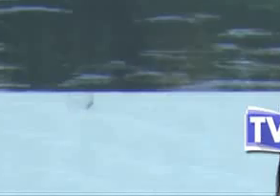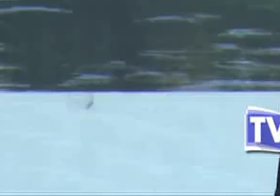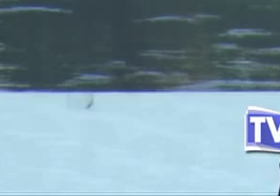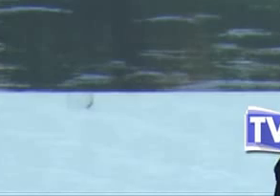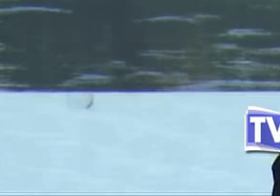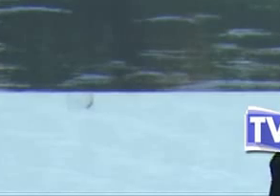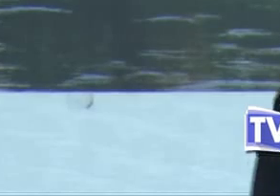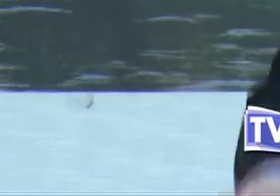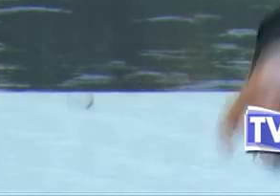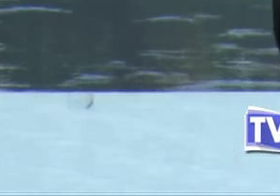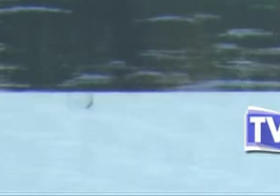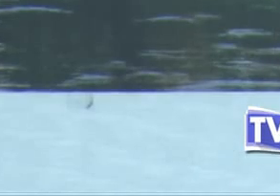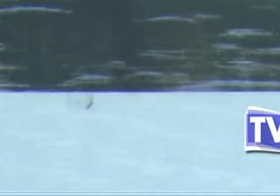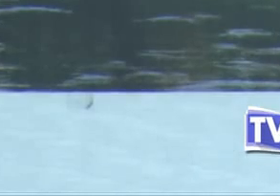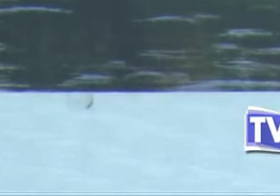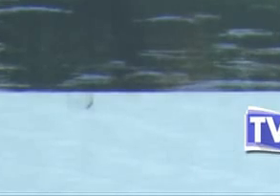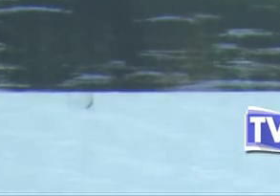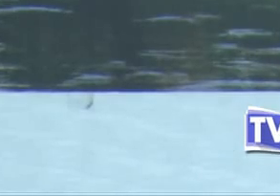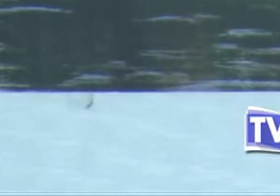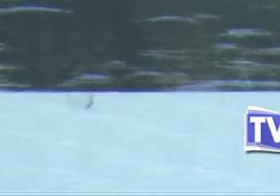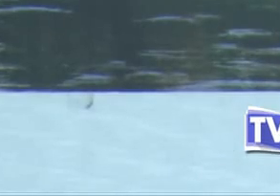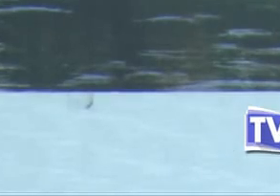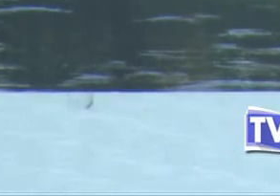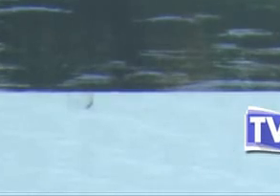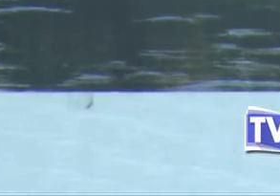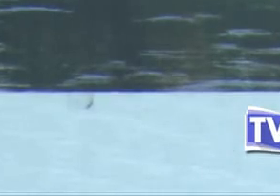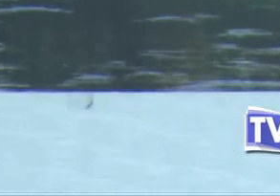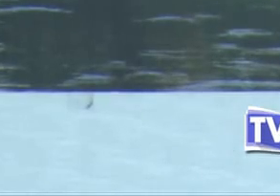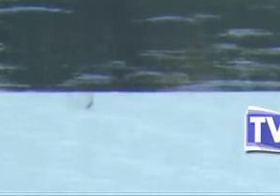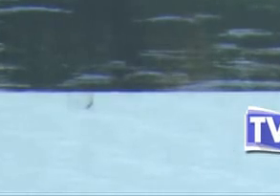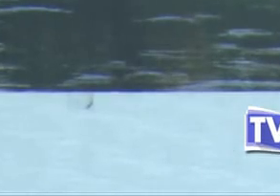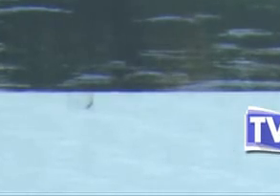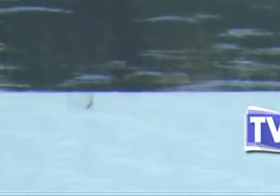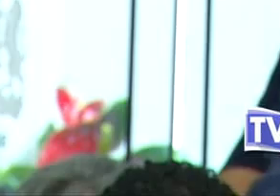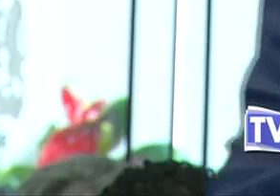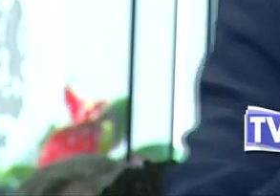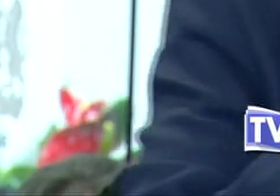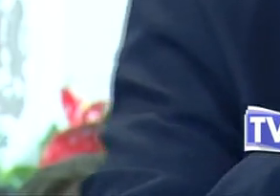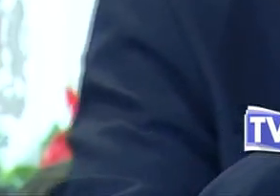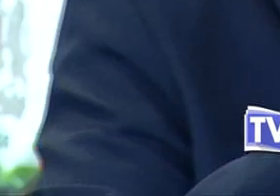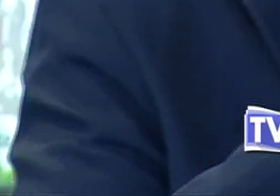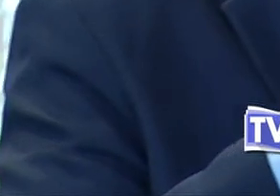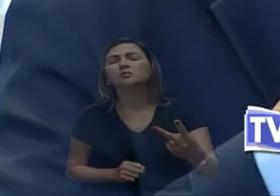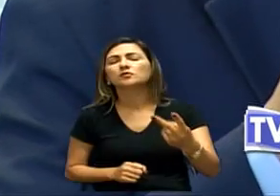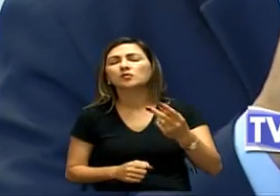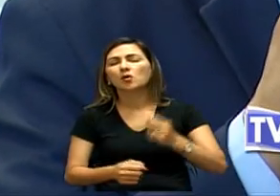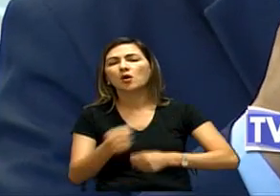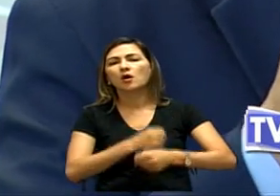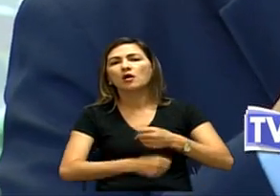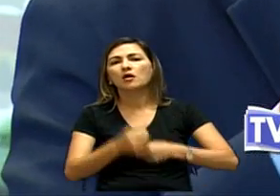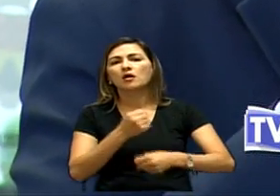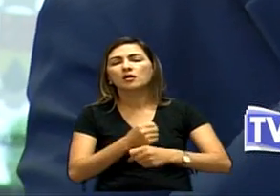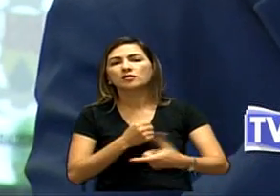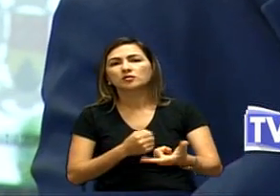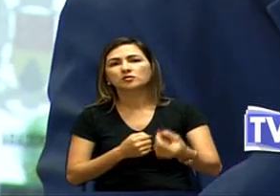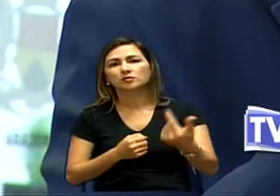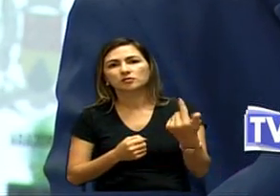escolas? Nas escolas. Olha, número importante. Parabéns, Jardim, pelos dados. 200 e... O ano passado inteiro,